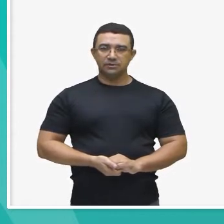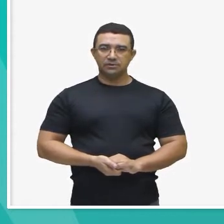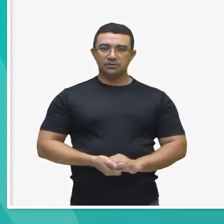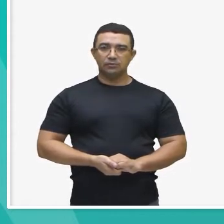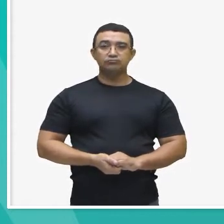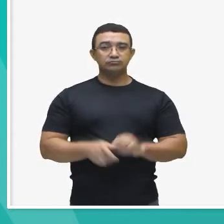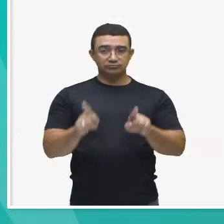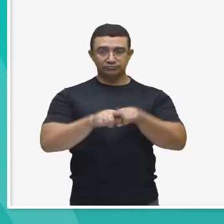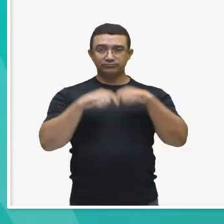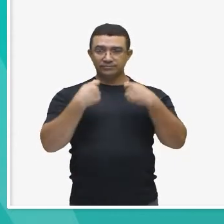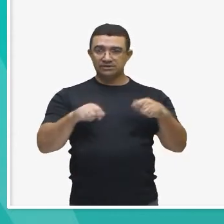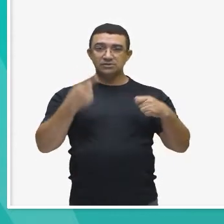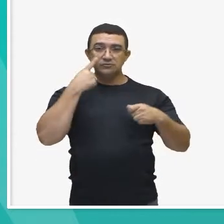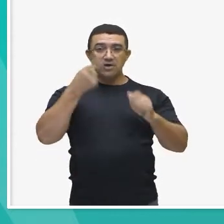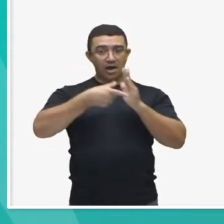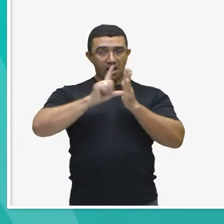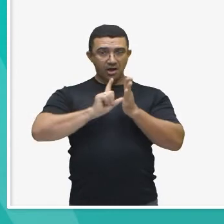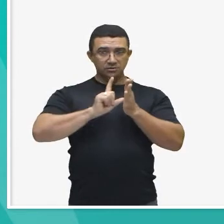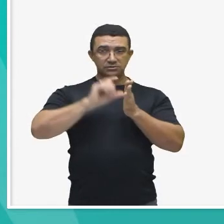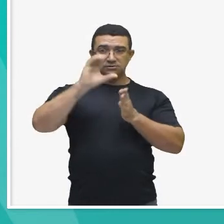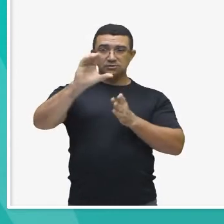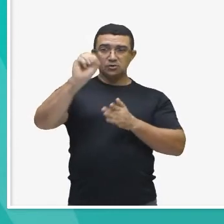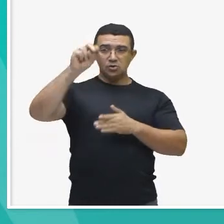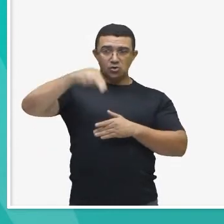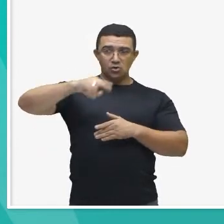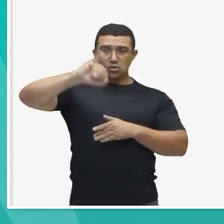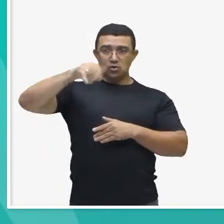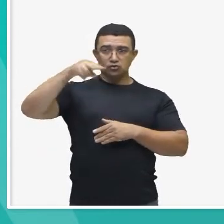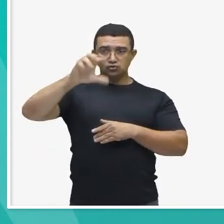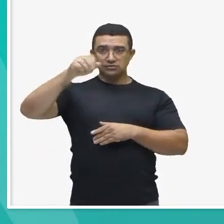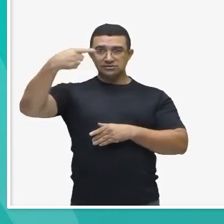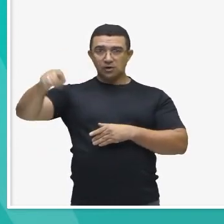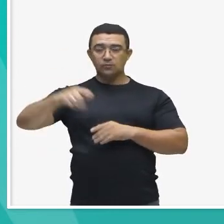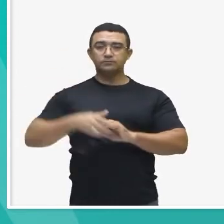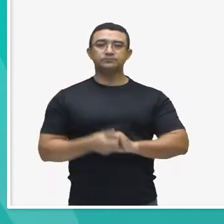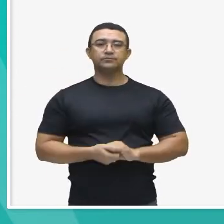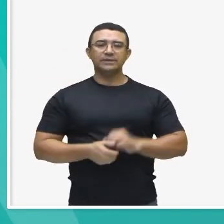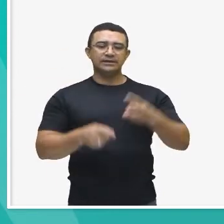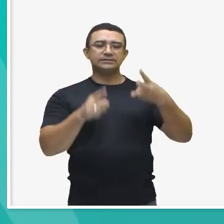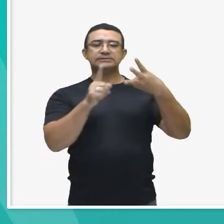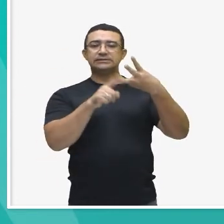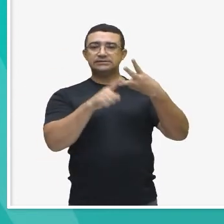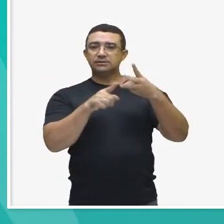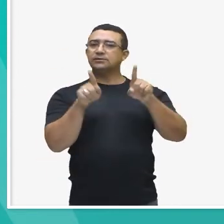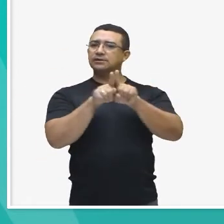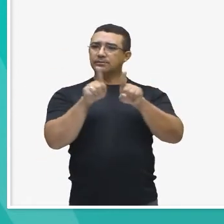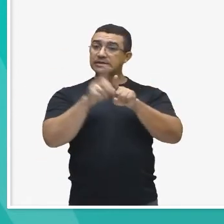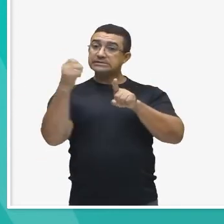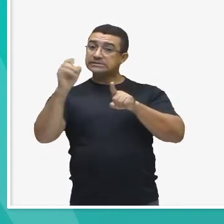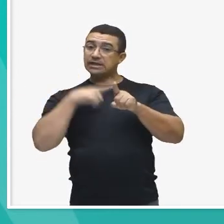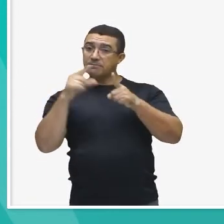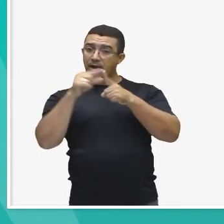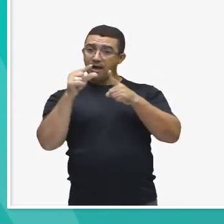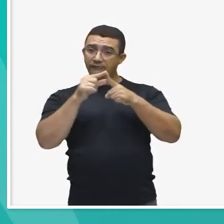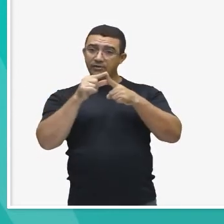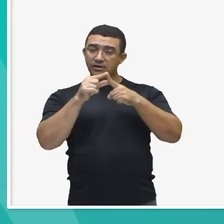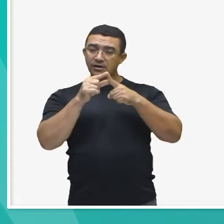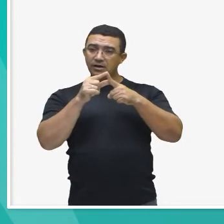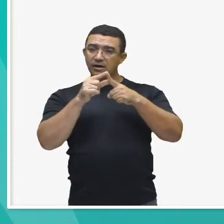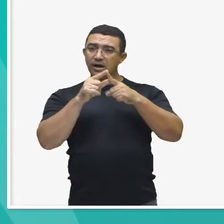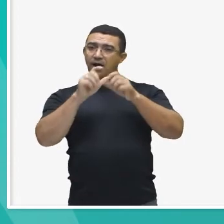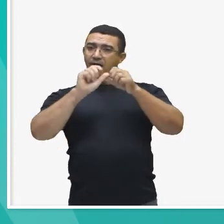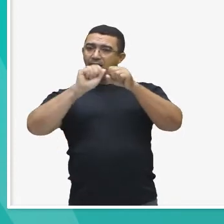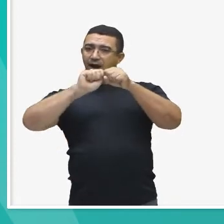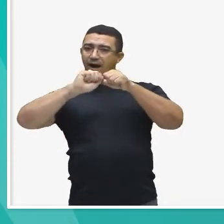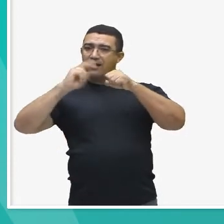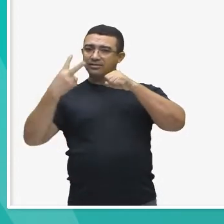conjunções subordinativas aí. Em casos de advérbios, eu vou aplicar a próclise também.